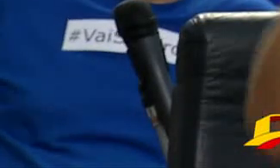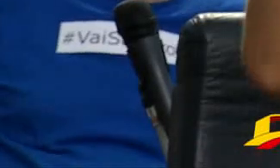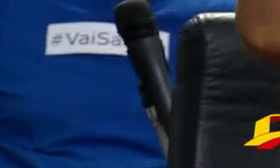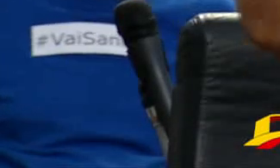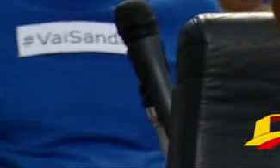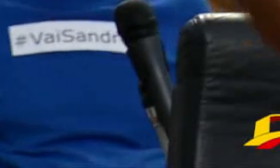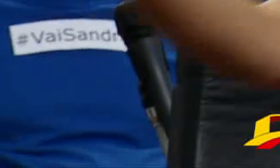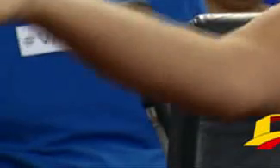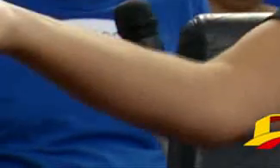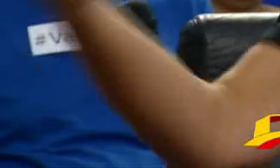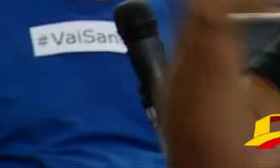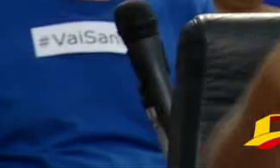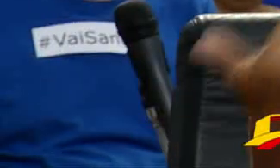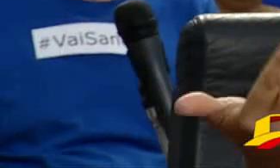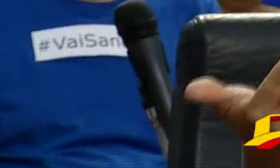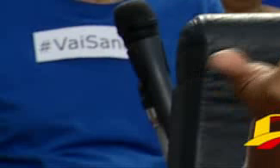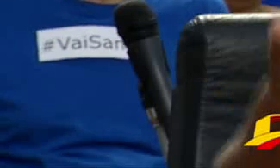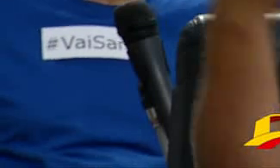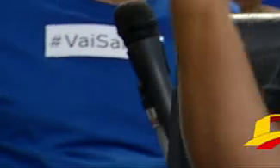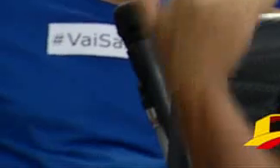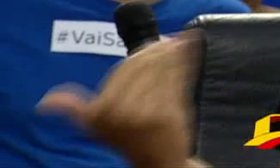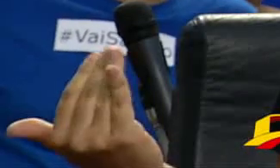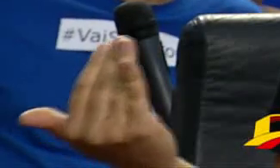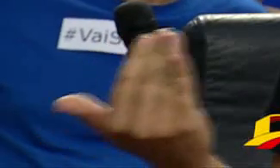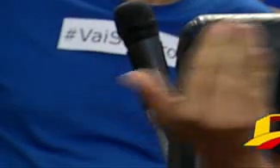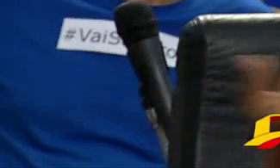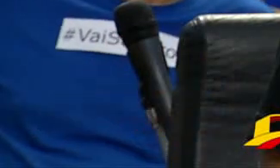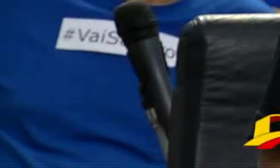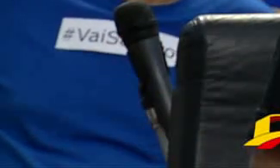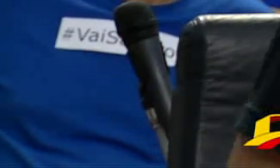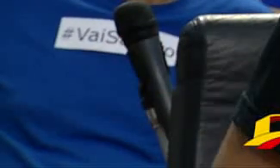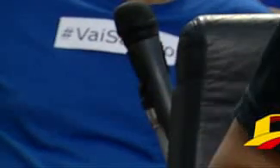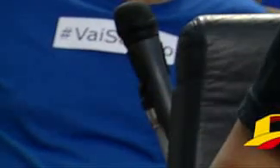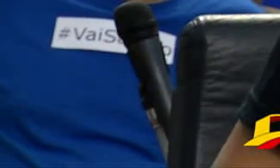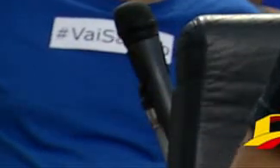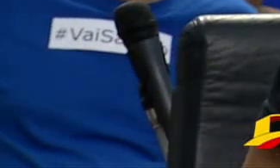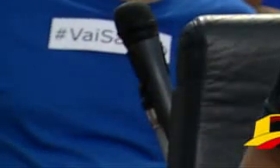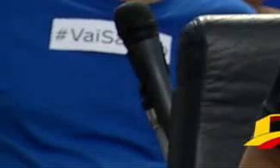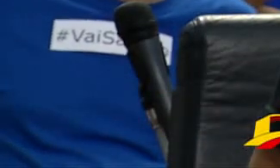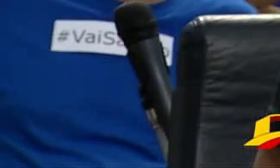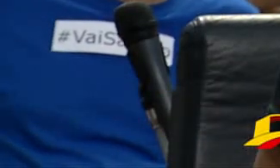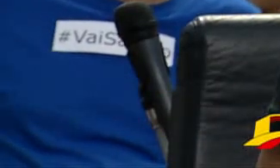Bom, toda vez que eu for interrompida, eu vou parar de falar, porque eu quero que eles me ouçam.